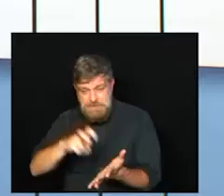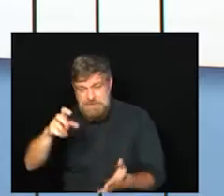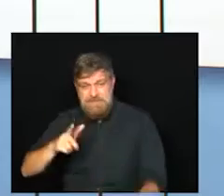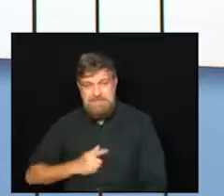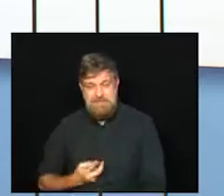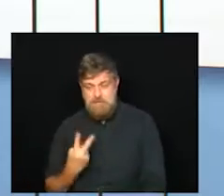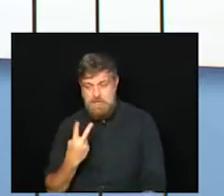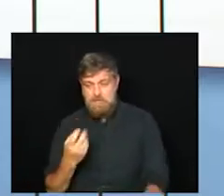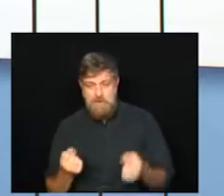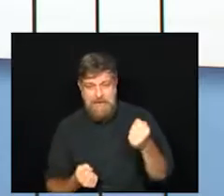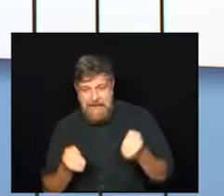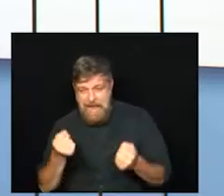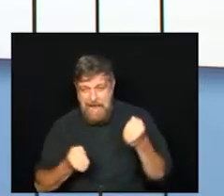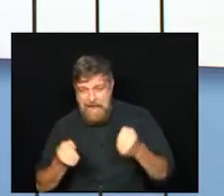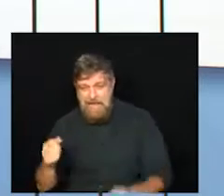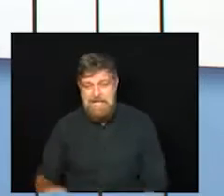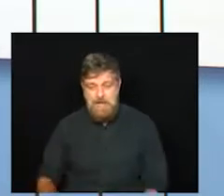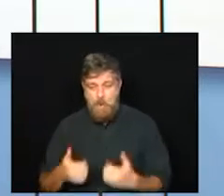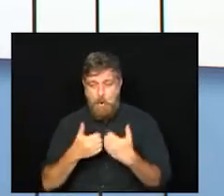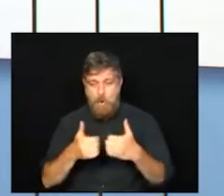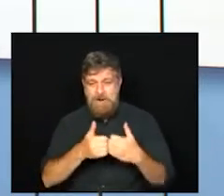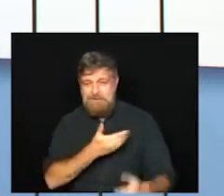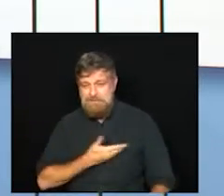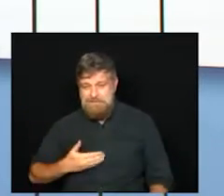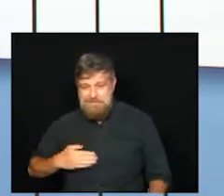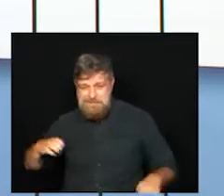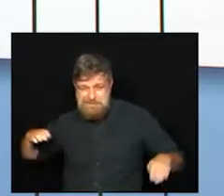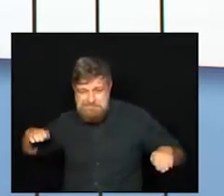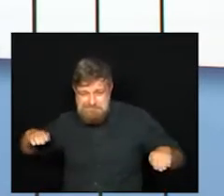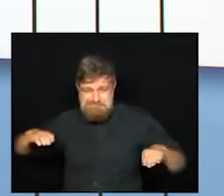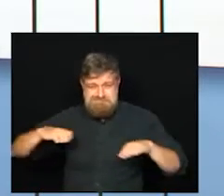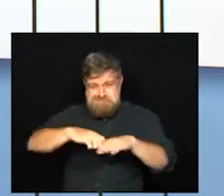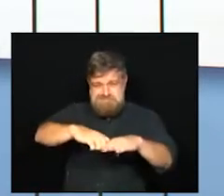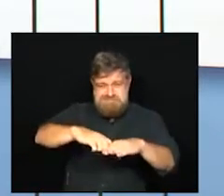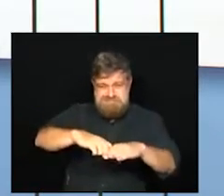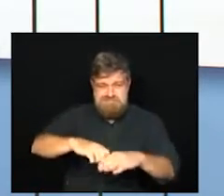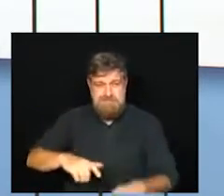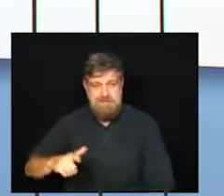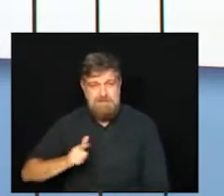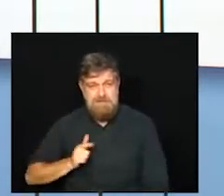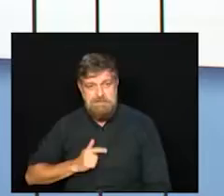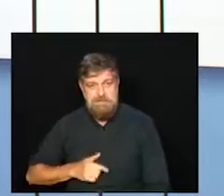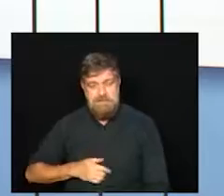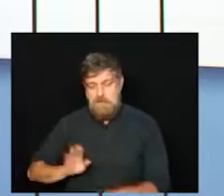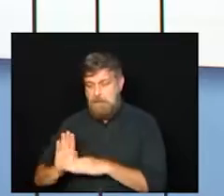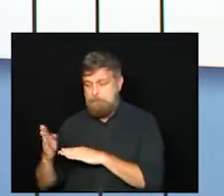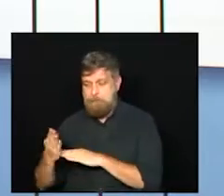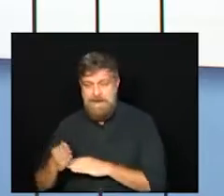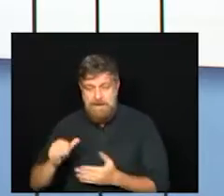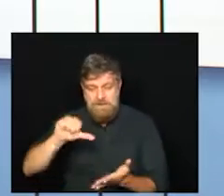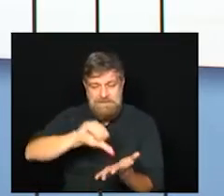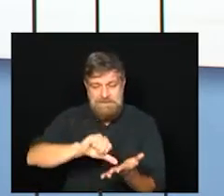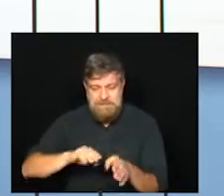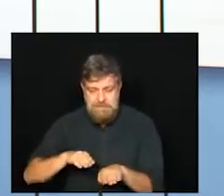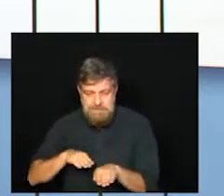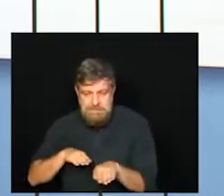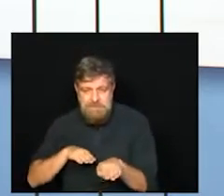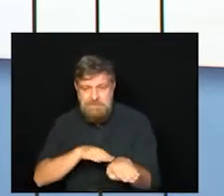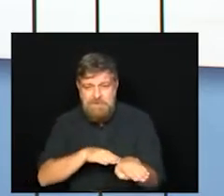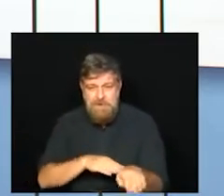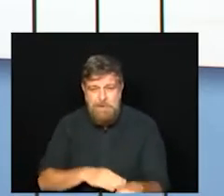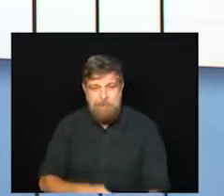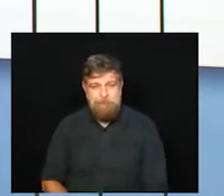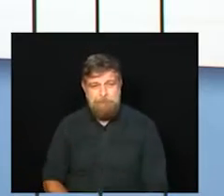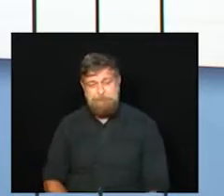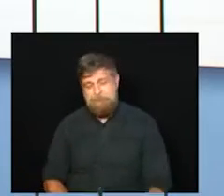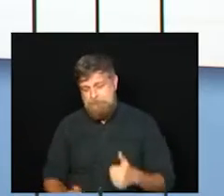entre 2 veículos do transporte coletivo na Avenida Prestes Maia, no sentido bairro Centro, próximo à passarela